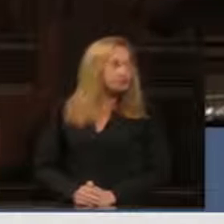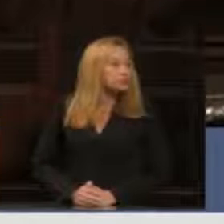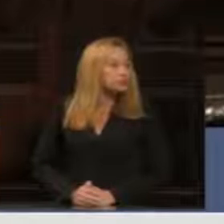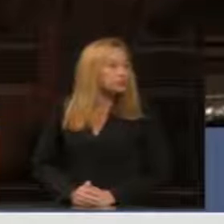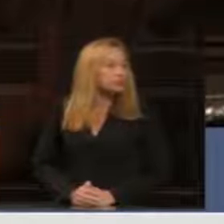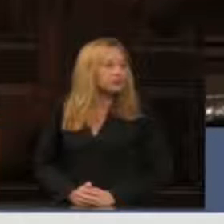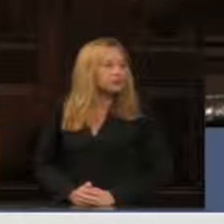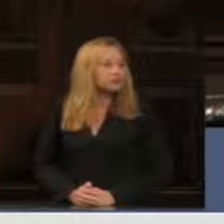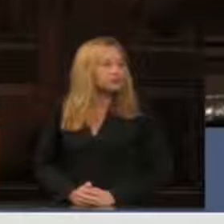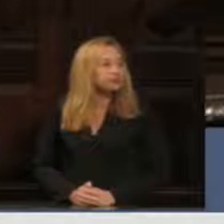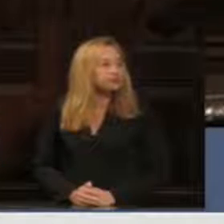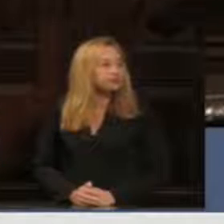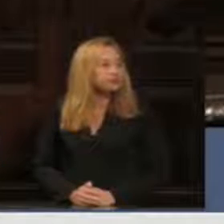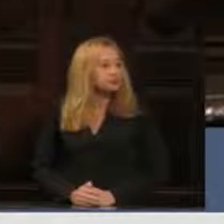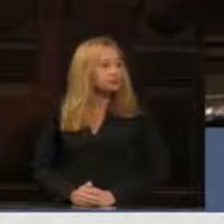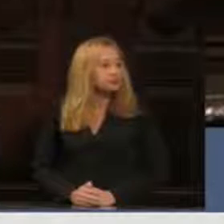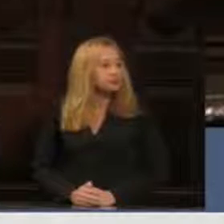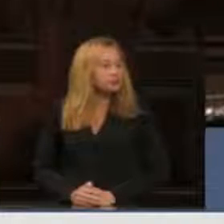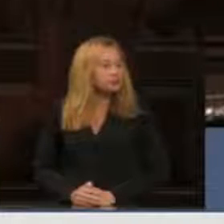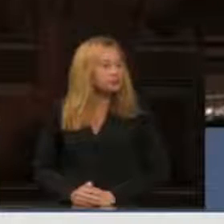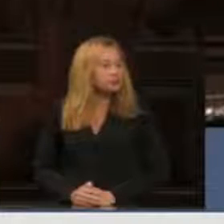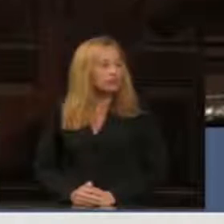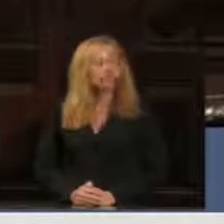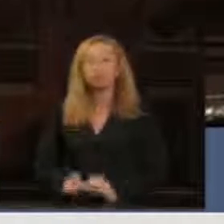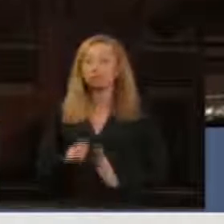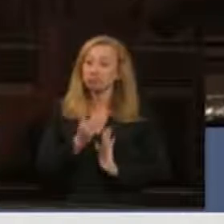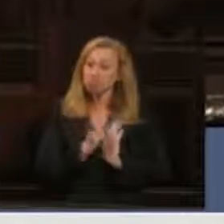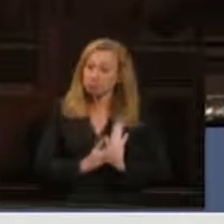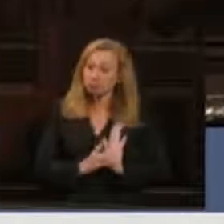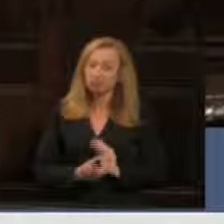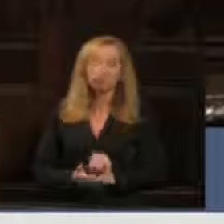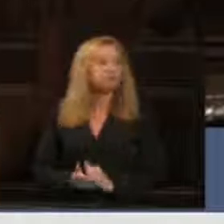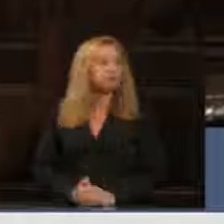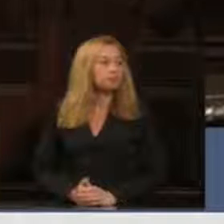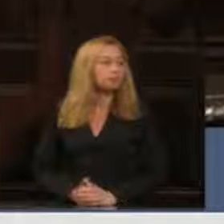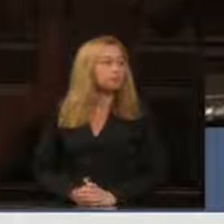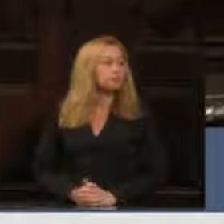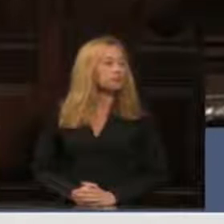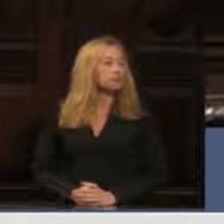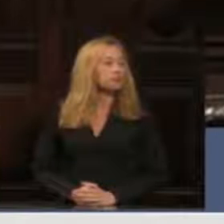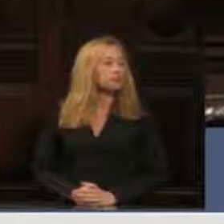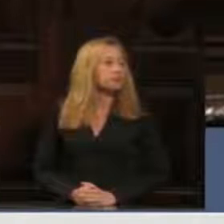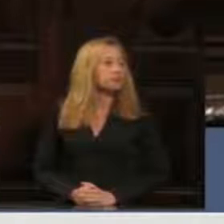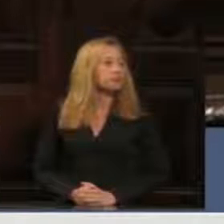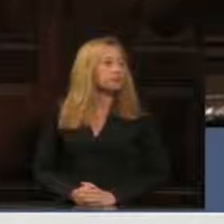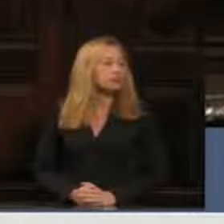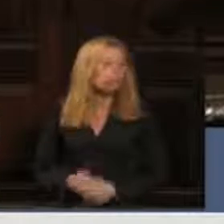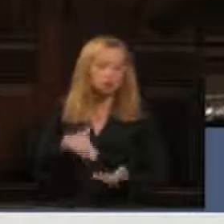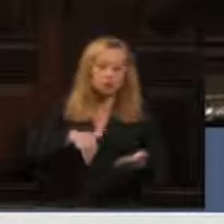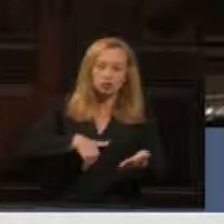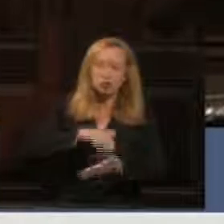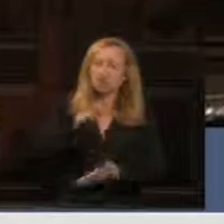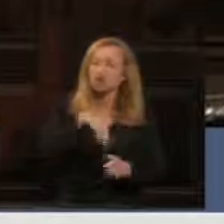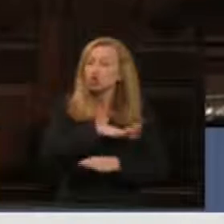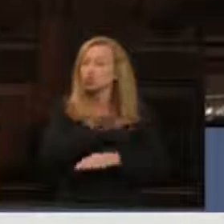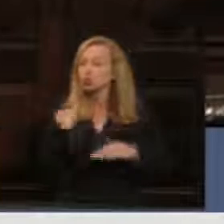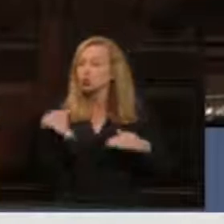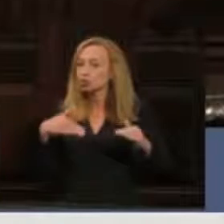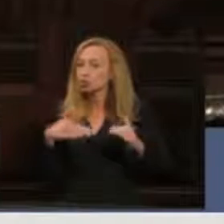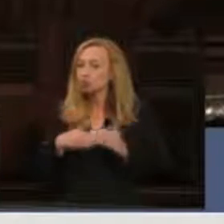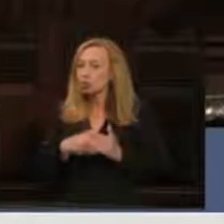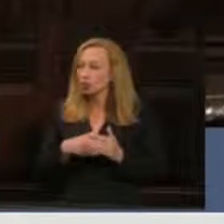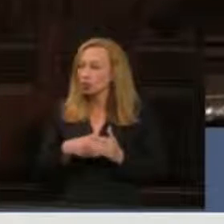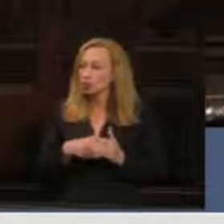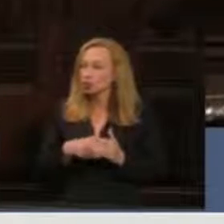estabeleceu um estapafúrdio critério de que deveria demitir todos os funcionários